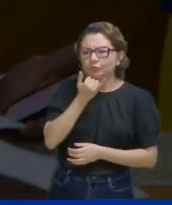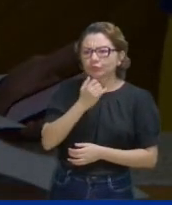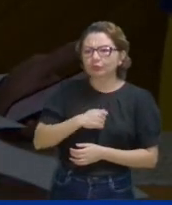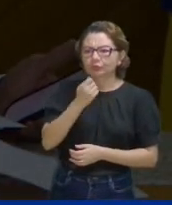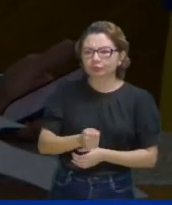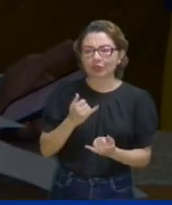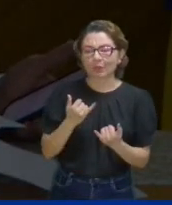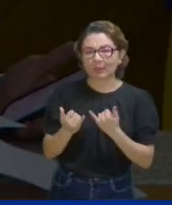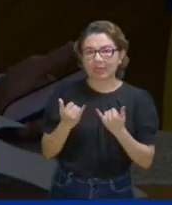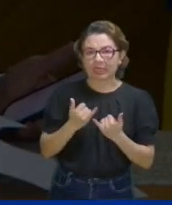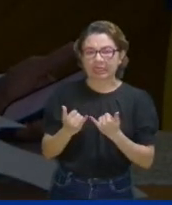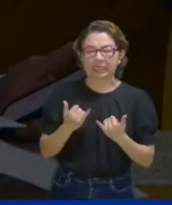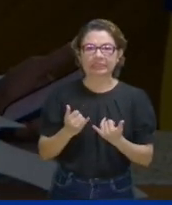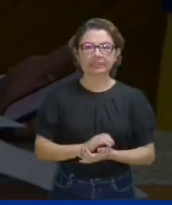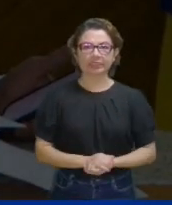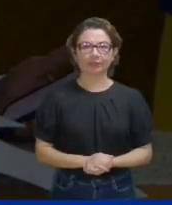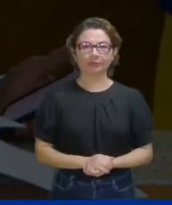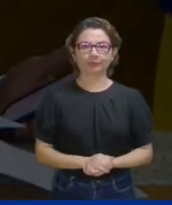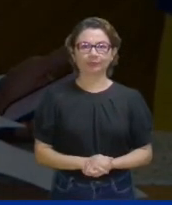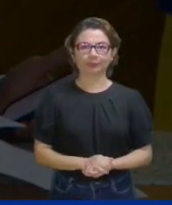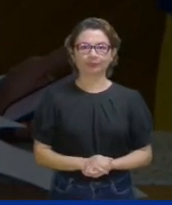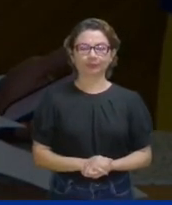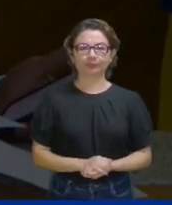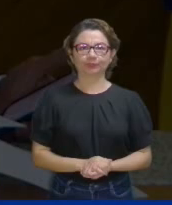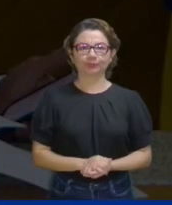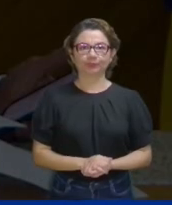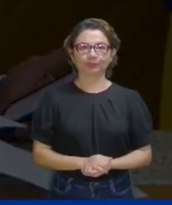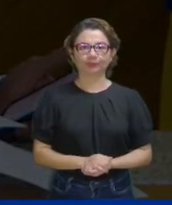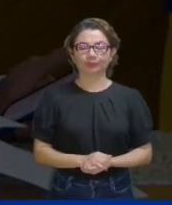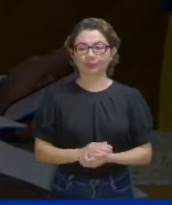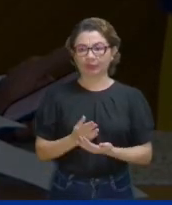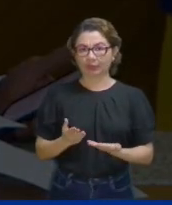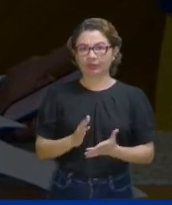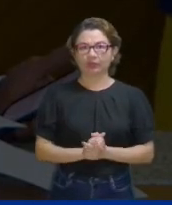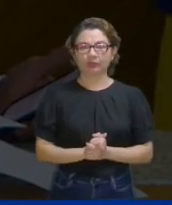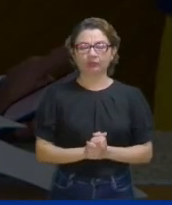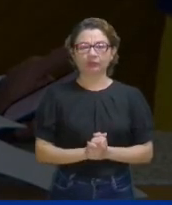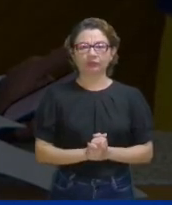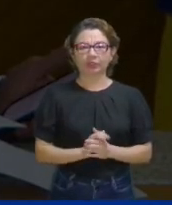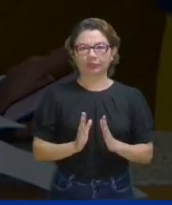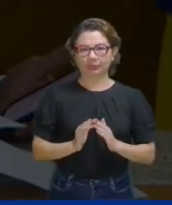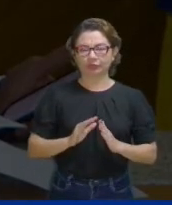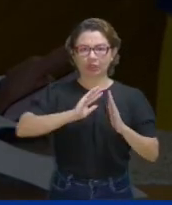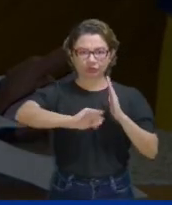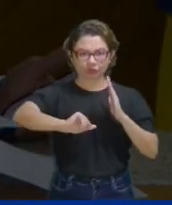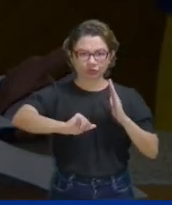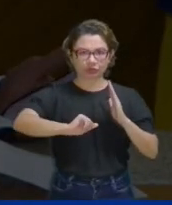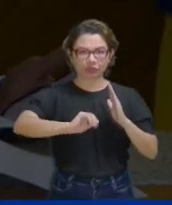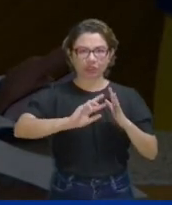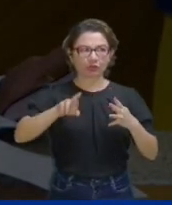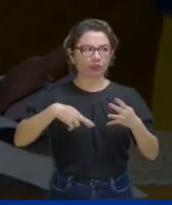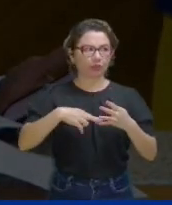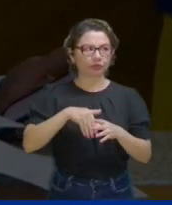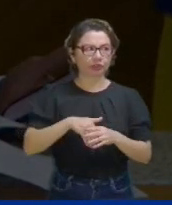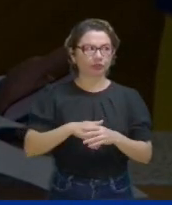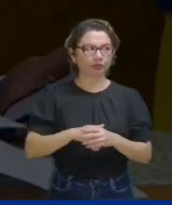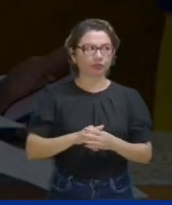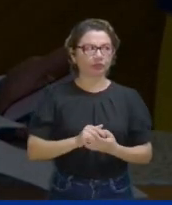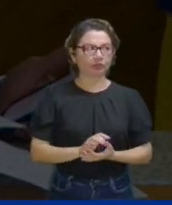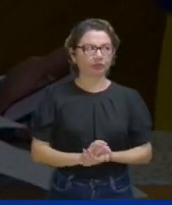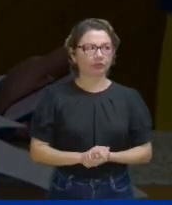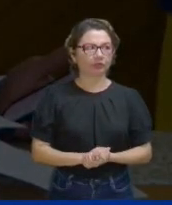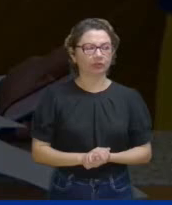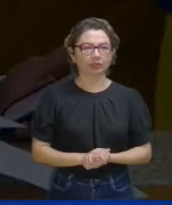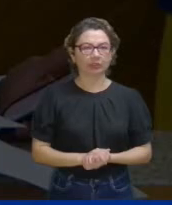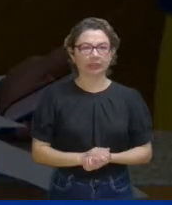recorrente. parece-me que que Vossa Excelência tinha pedido para tirar de pauta, que é o recurso eleitoral,